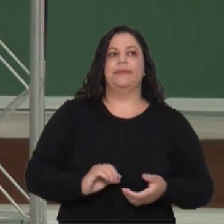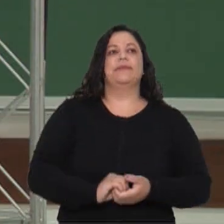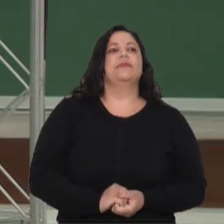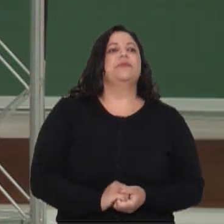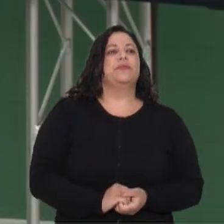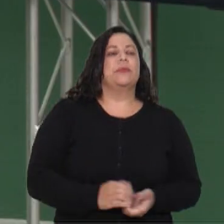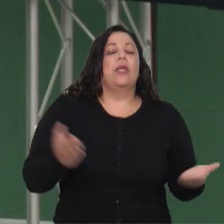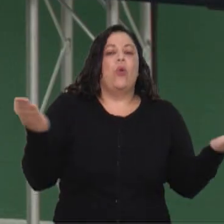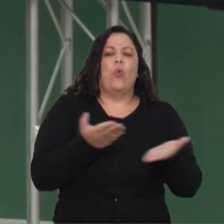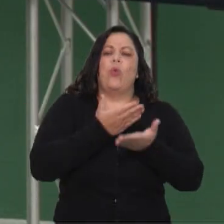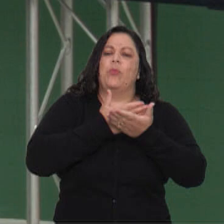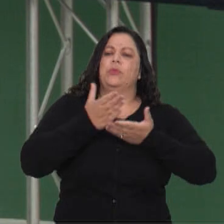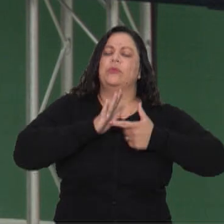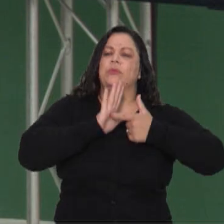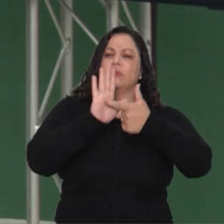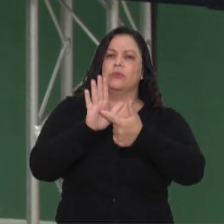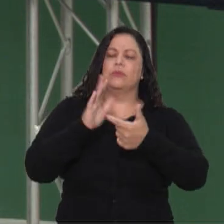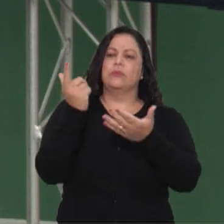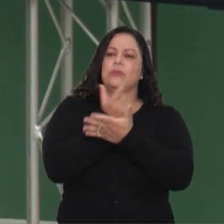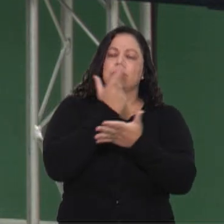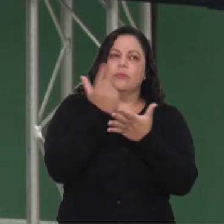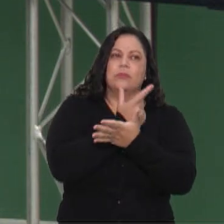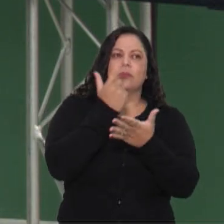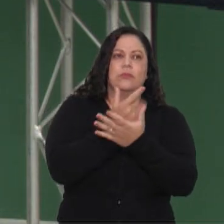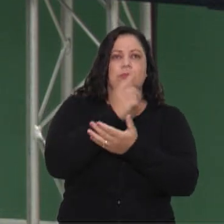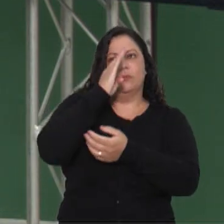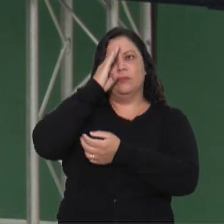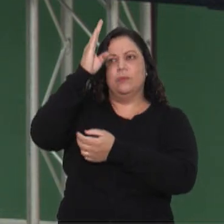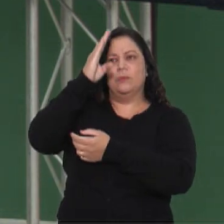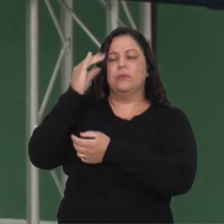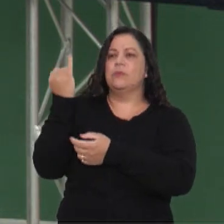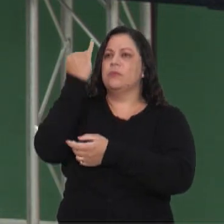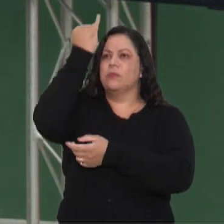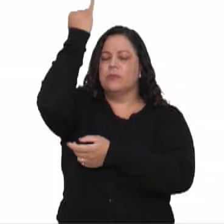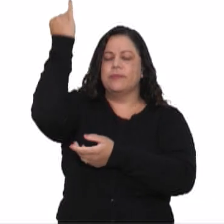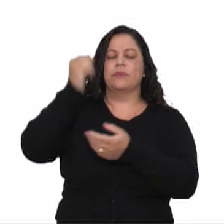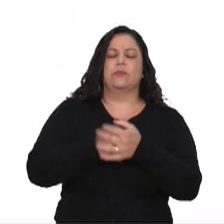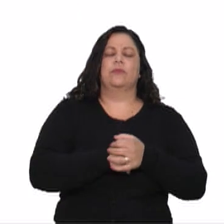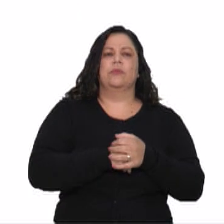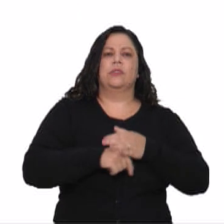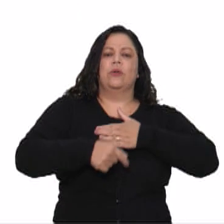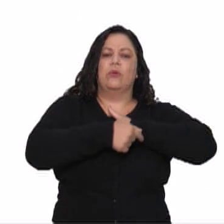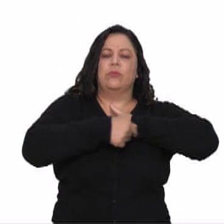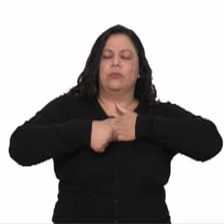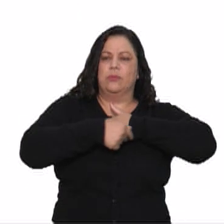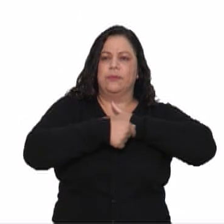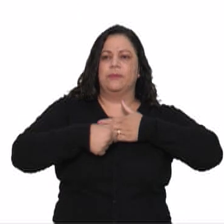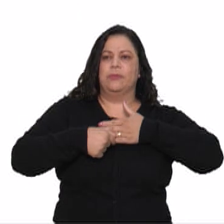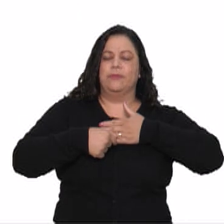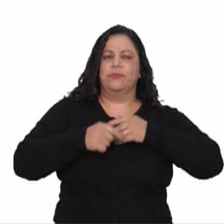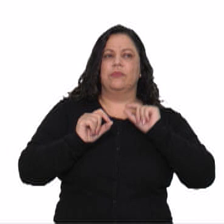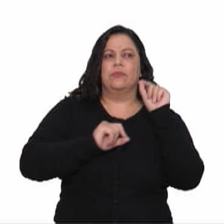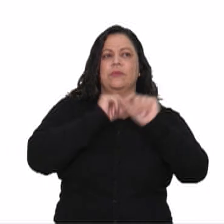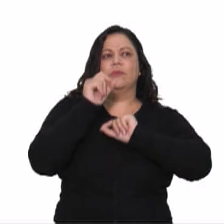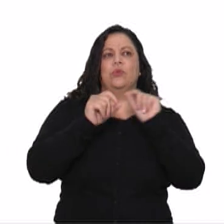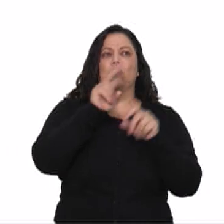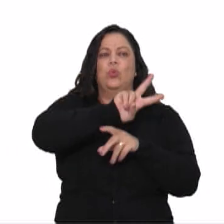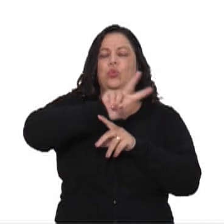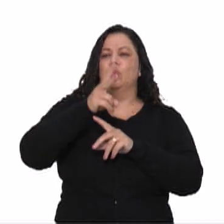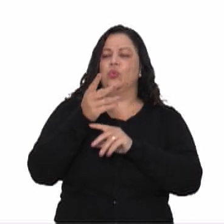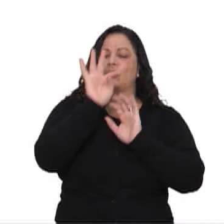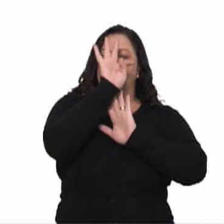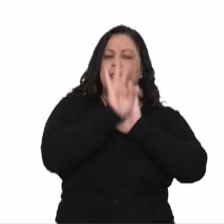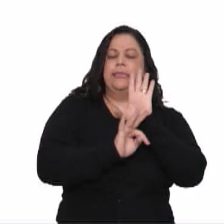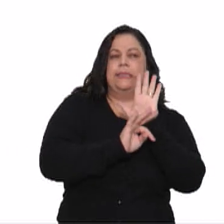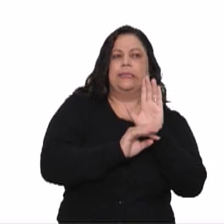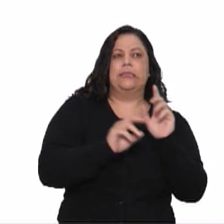Pessoal, é importante a referência bibliográfica. Os dois textos aqui do Hippias